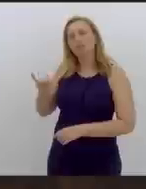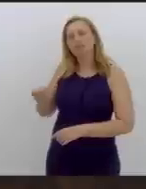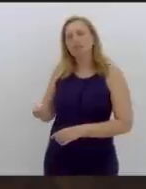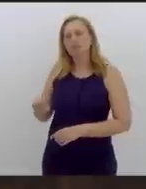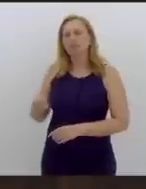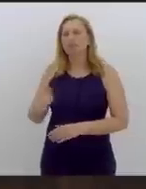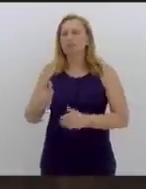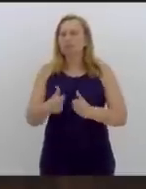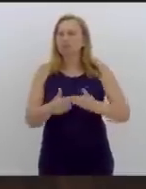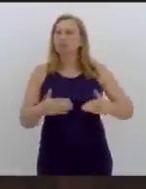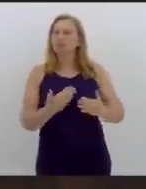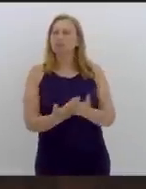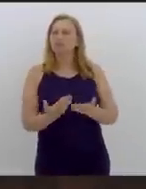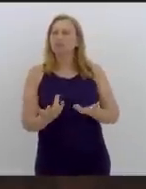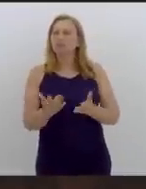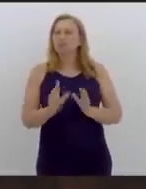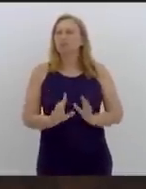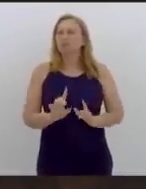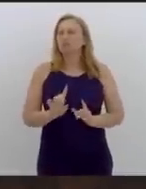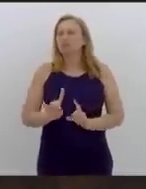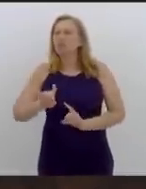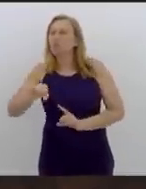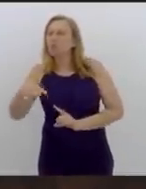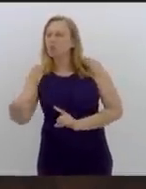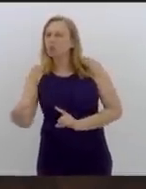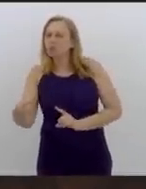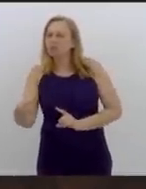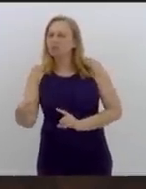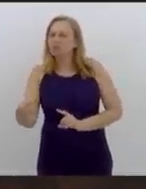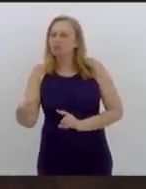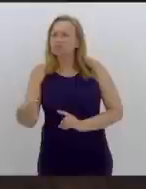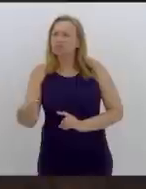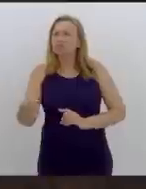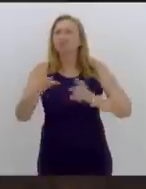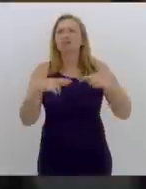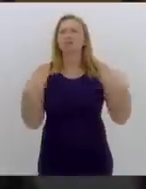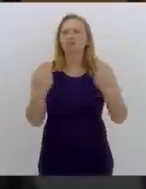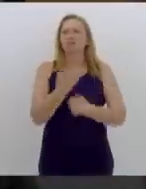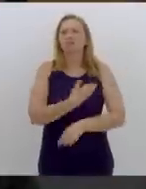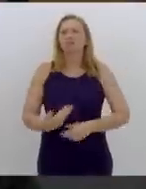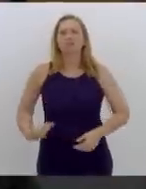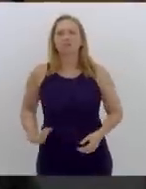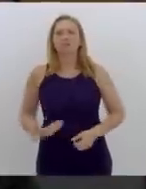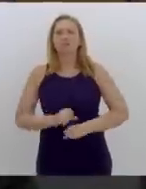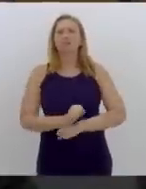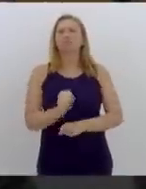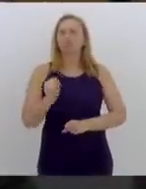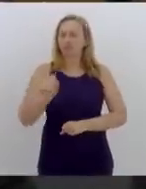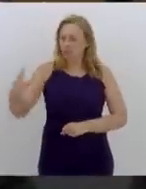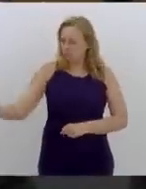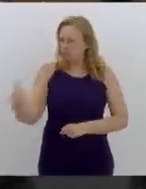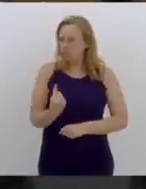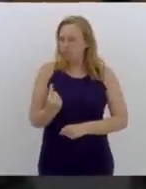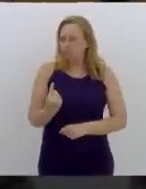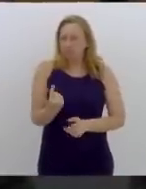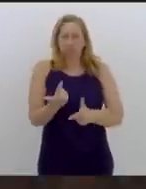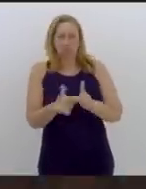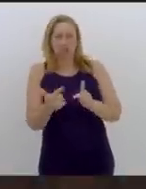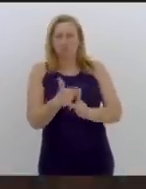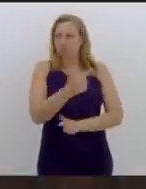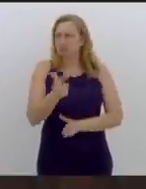direcionado para que na próxima na próxima audiência pública eles possam vir aí não vai ter por